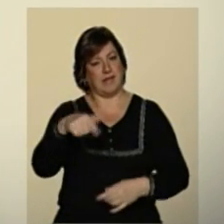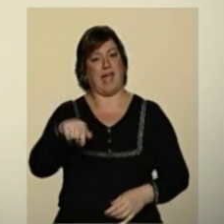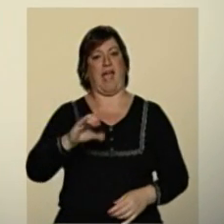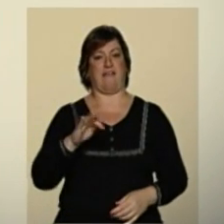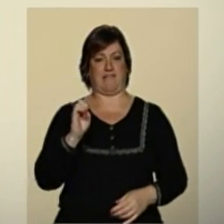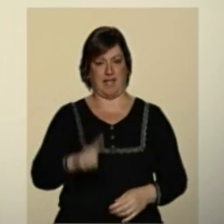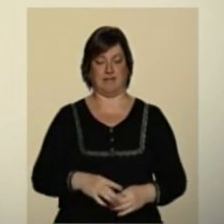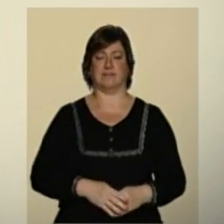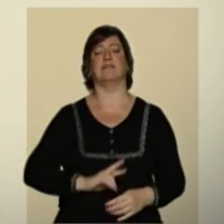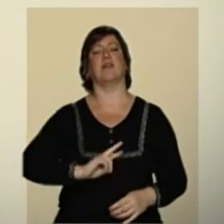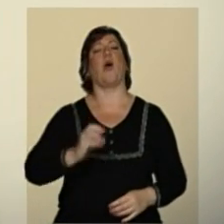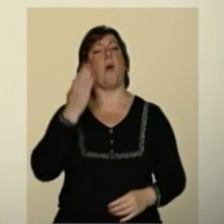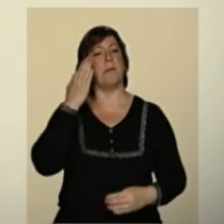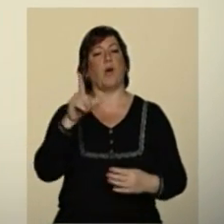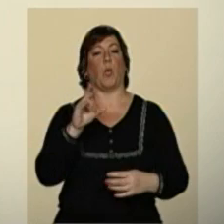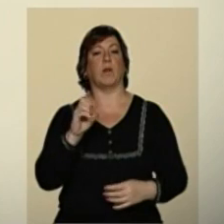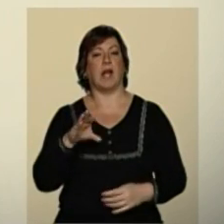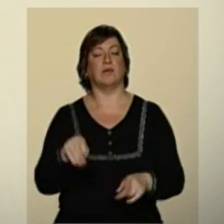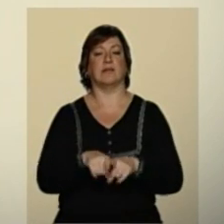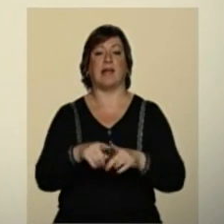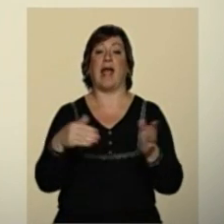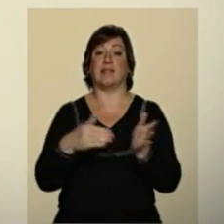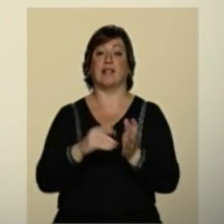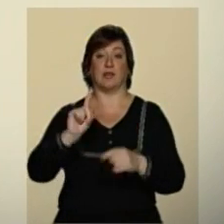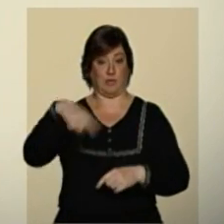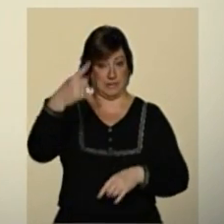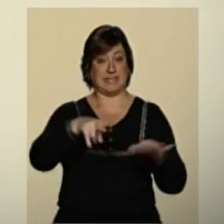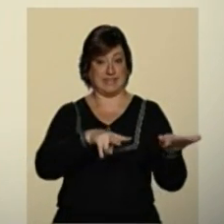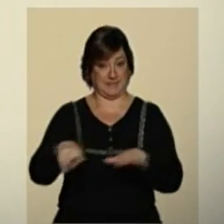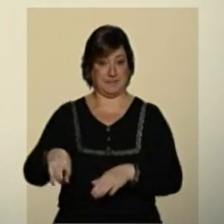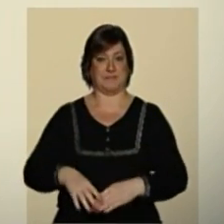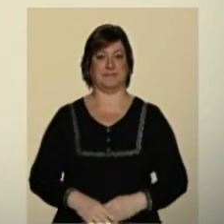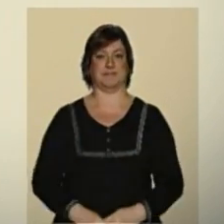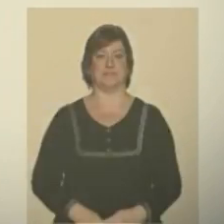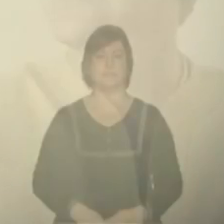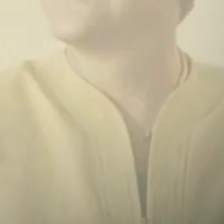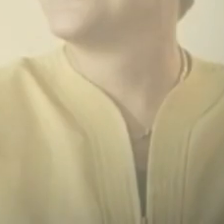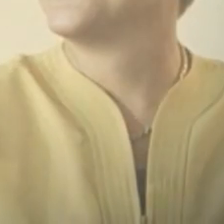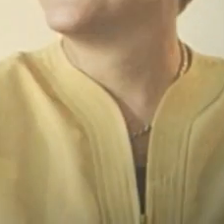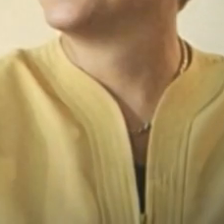mais esse café Obrigada Luciano e até a próxima semana